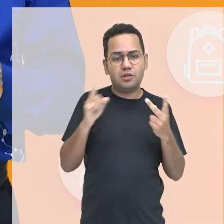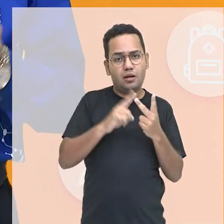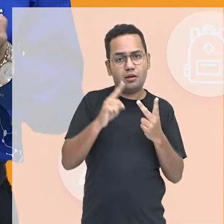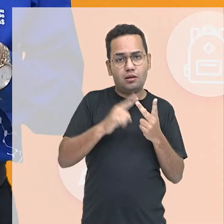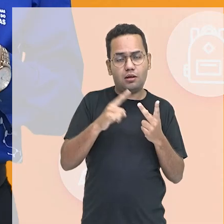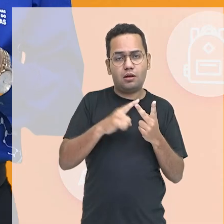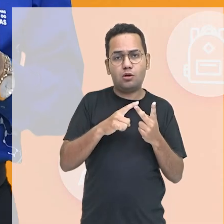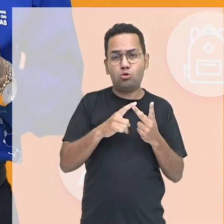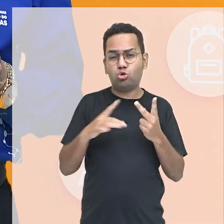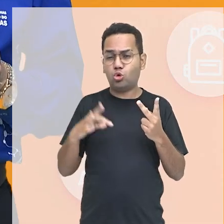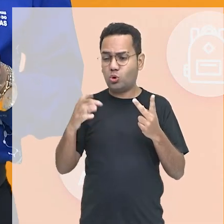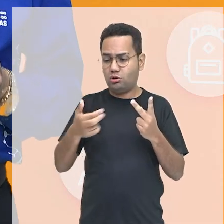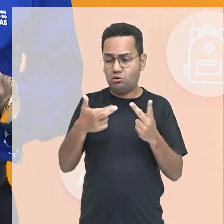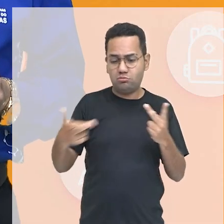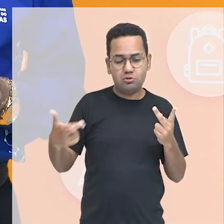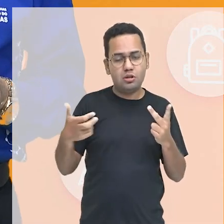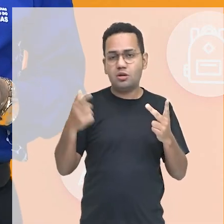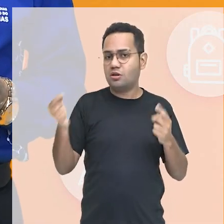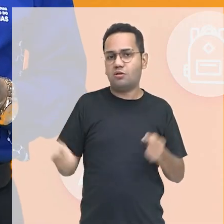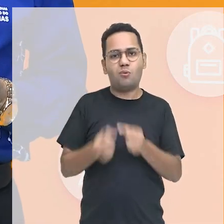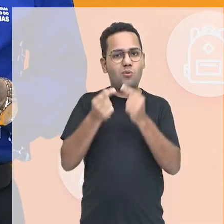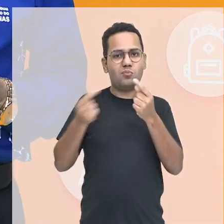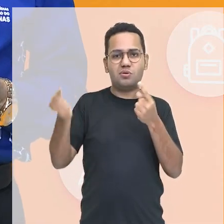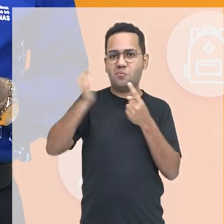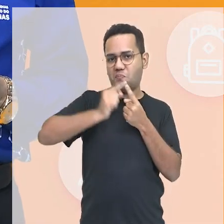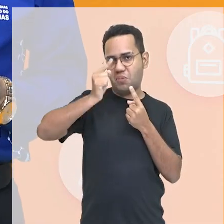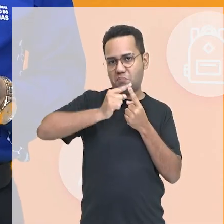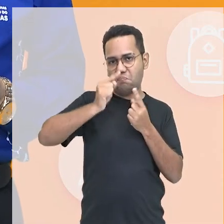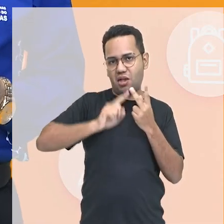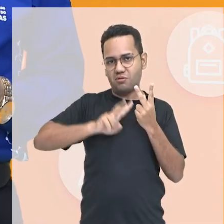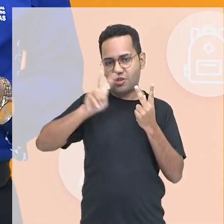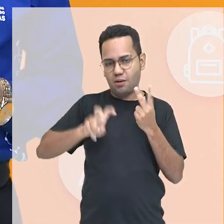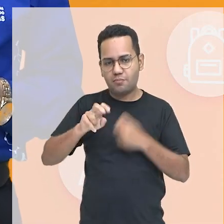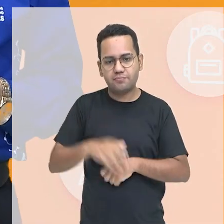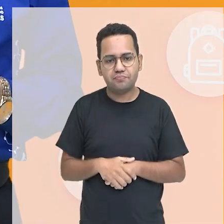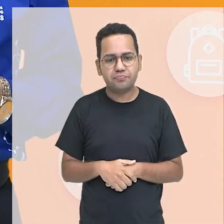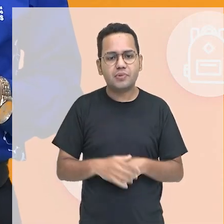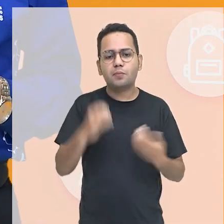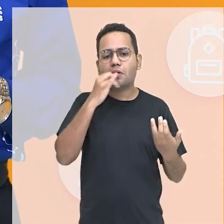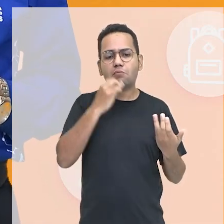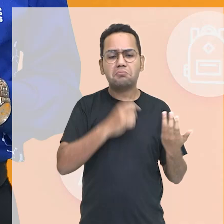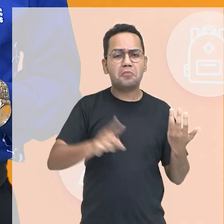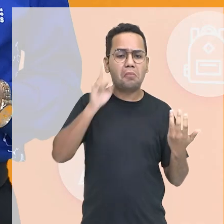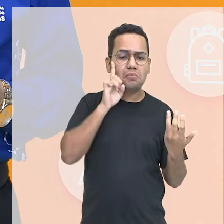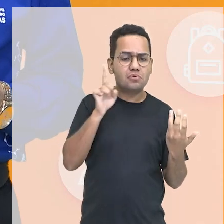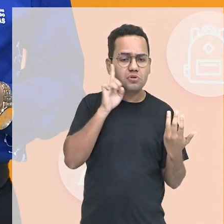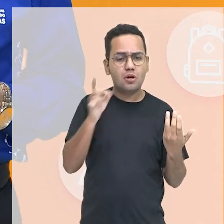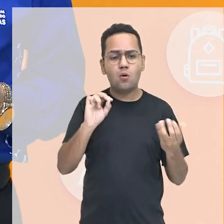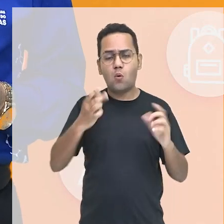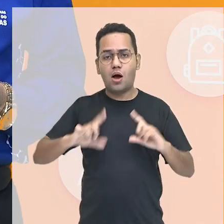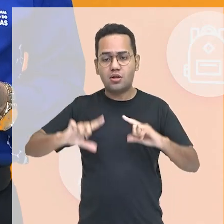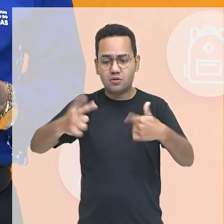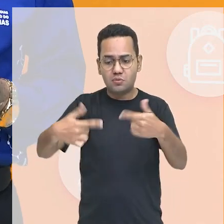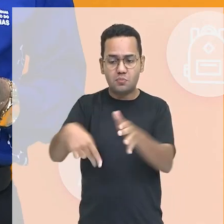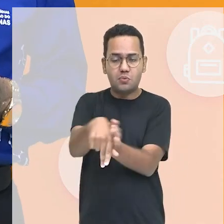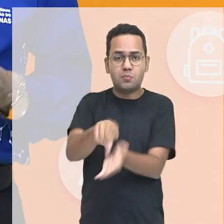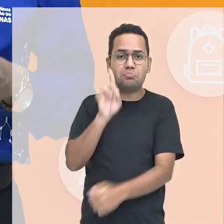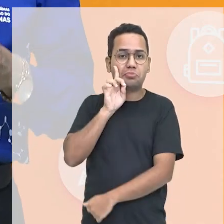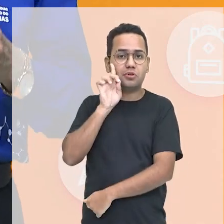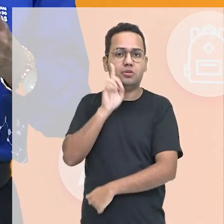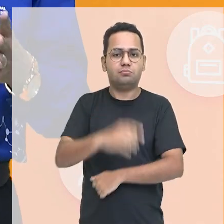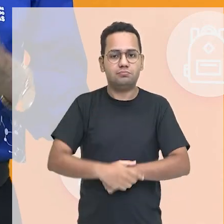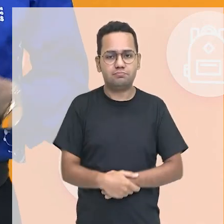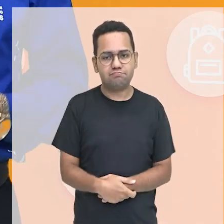sagrado. Toda a vida comum, do dia a dia, os fatos e os atos da